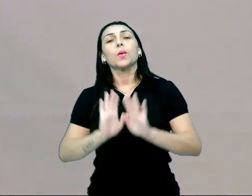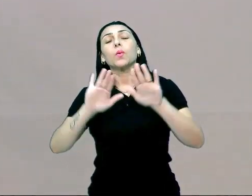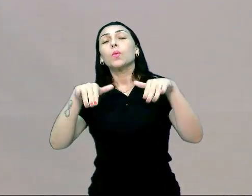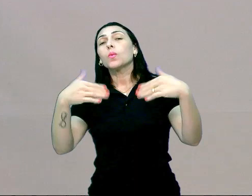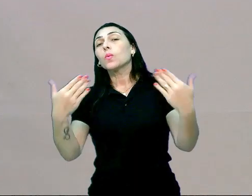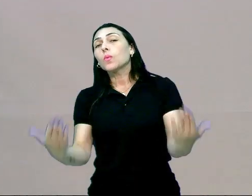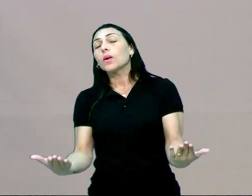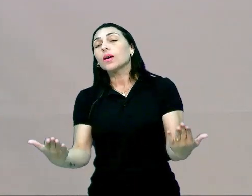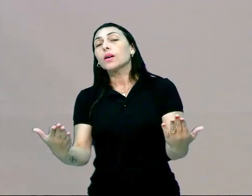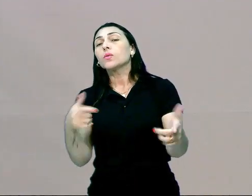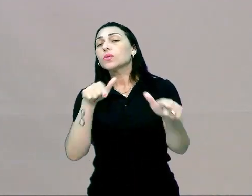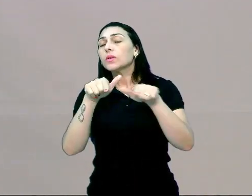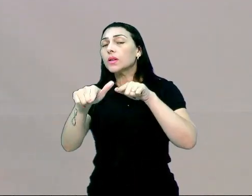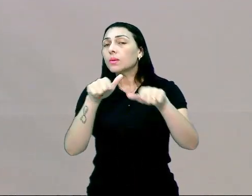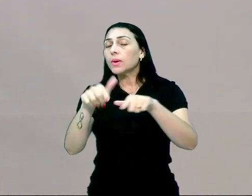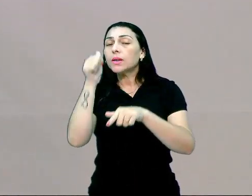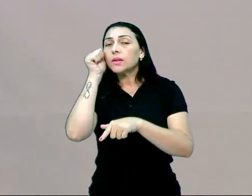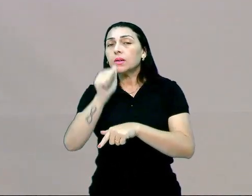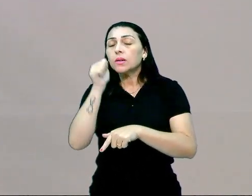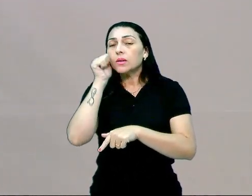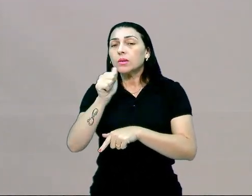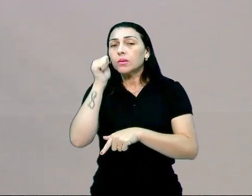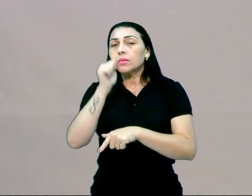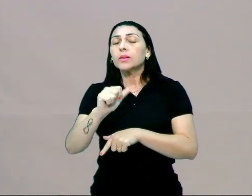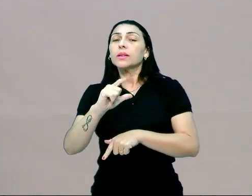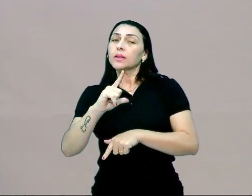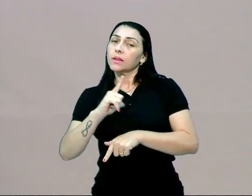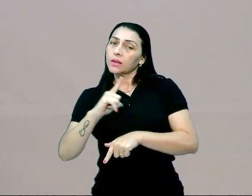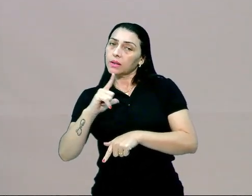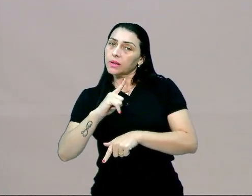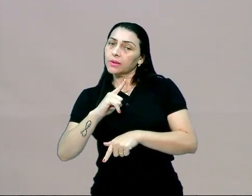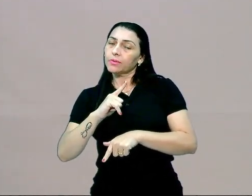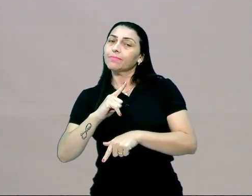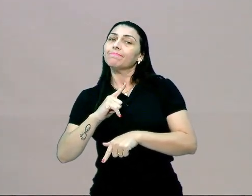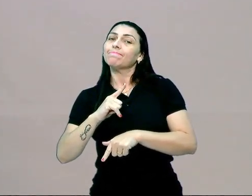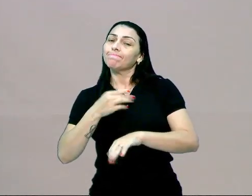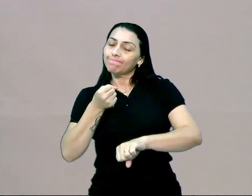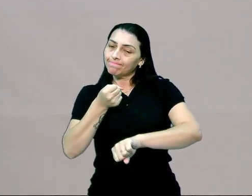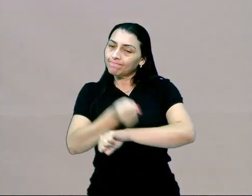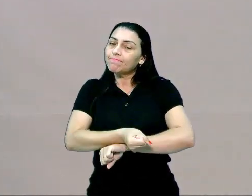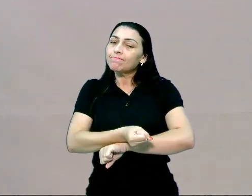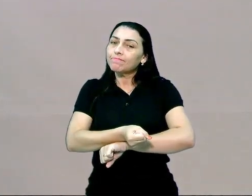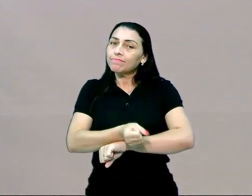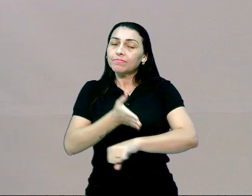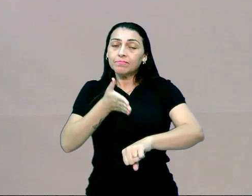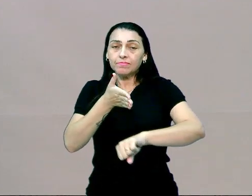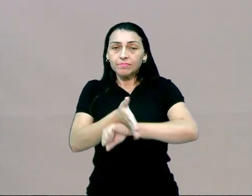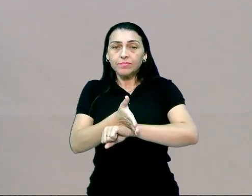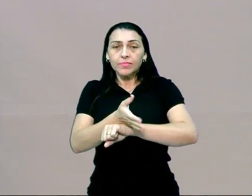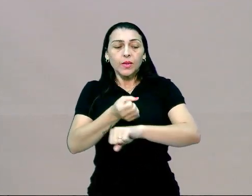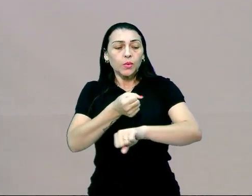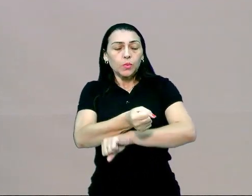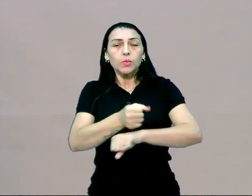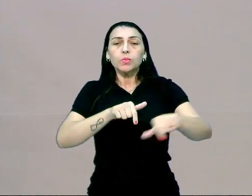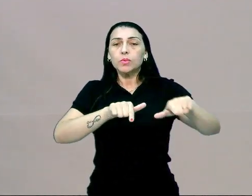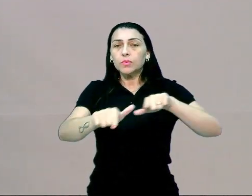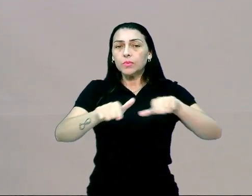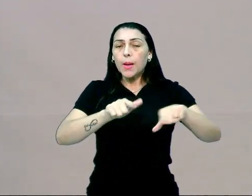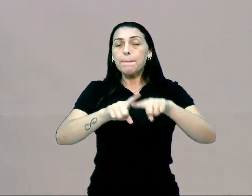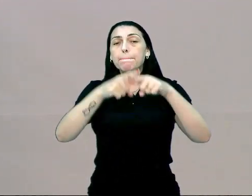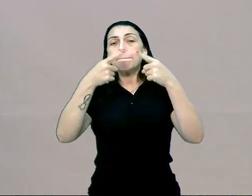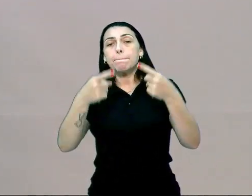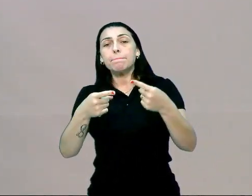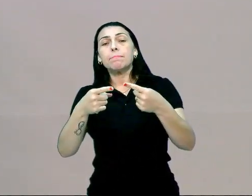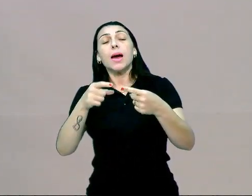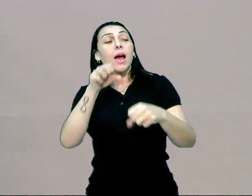Quais são os empregos que as mulheres elas estão tendo acesso? A mulher ela se insere no mercado de trabalho, mas